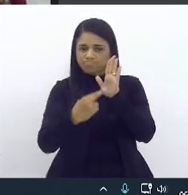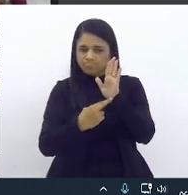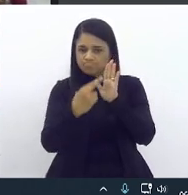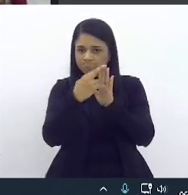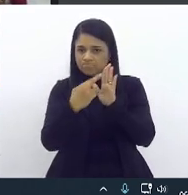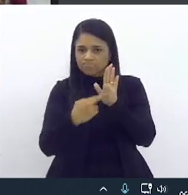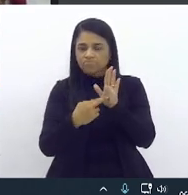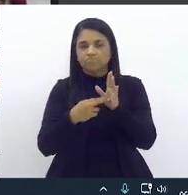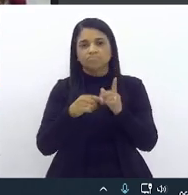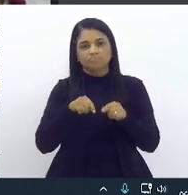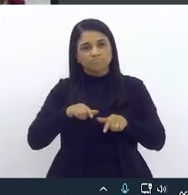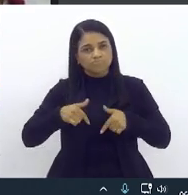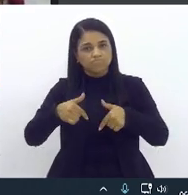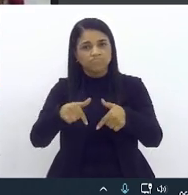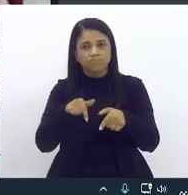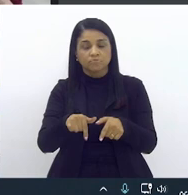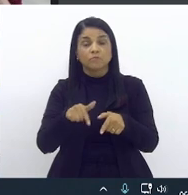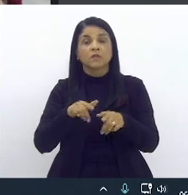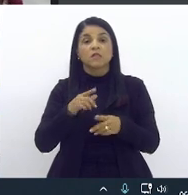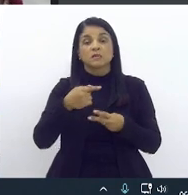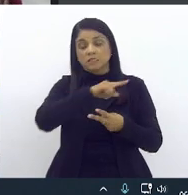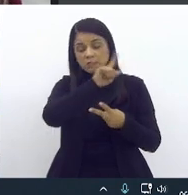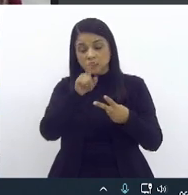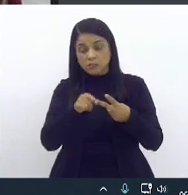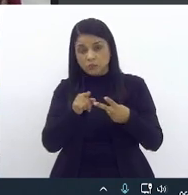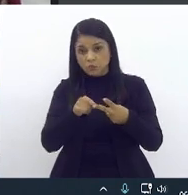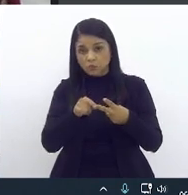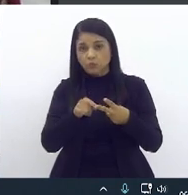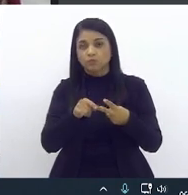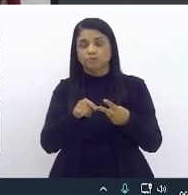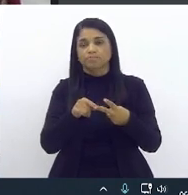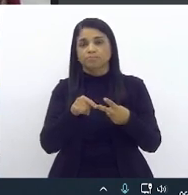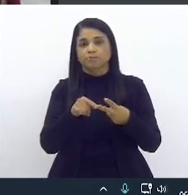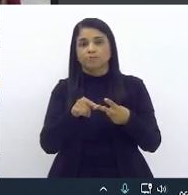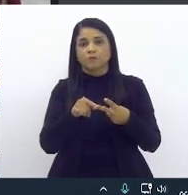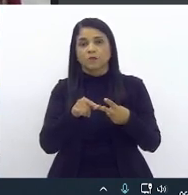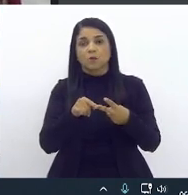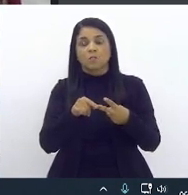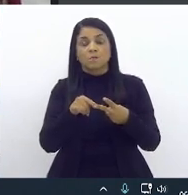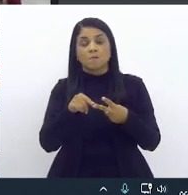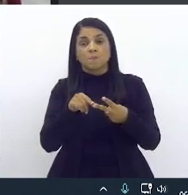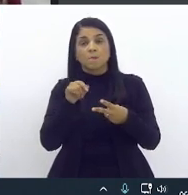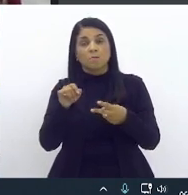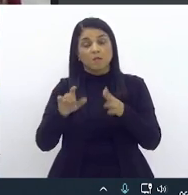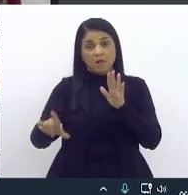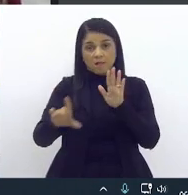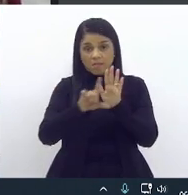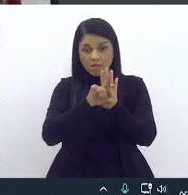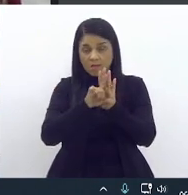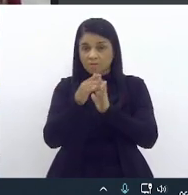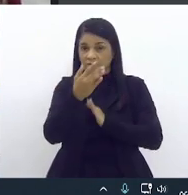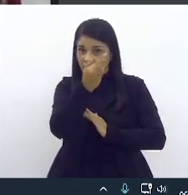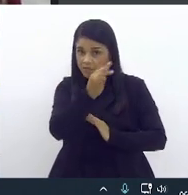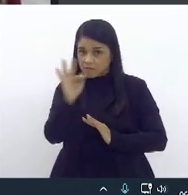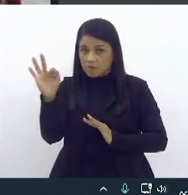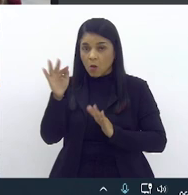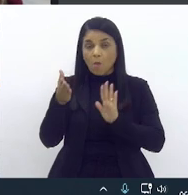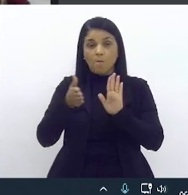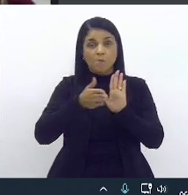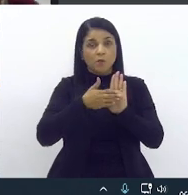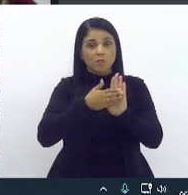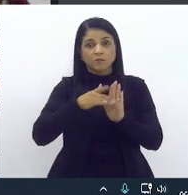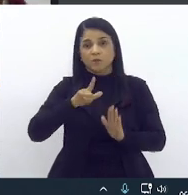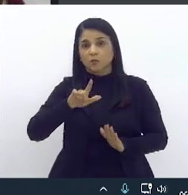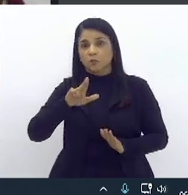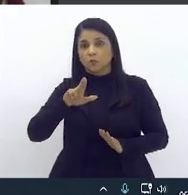E é nesse sentido que a segunda questão é que é muito bem-vinda uma alteração legislativa no âmbito federal, proposta pela